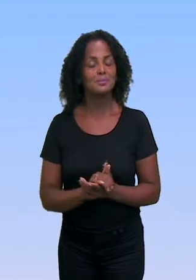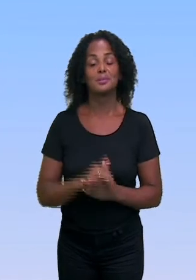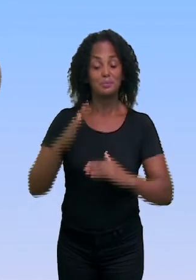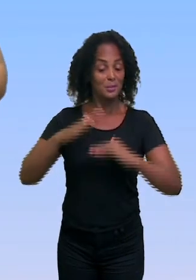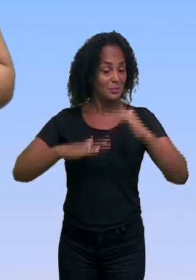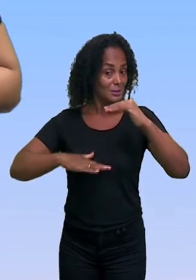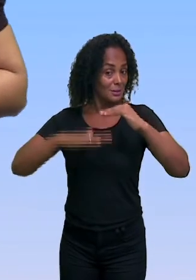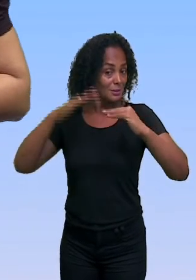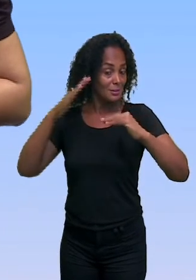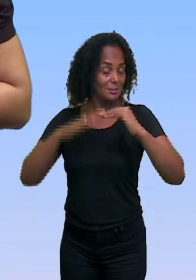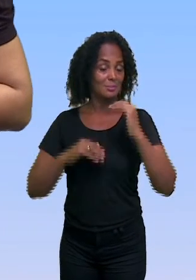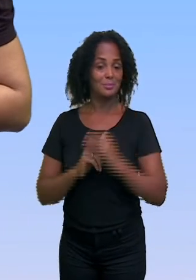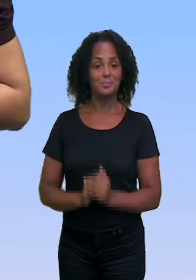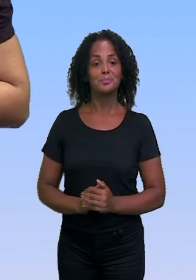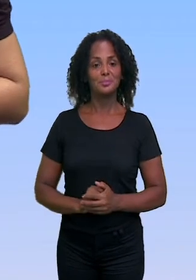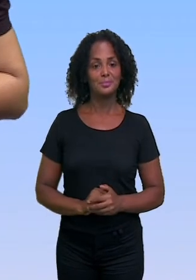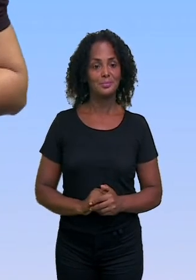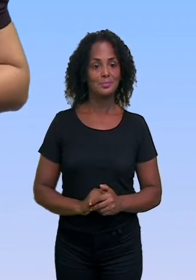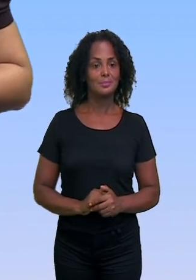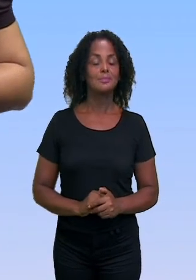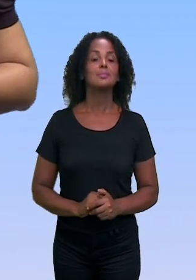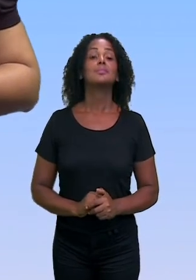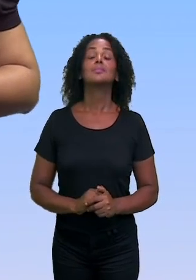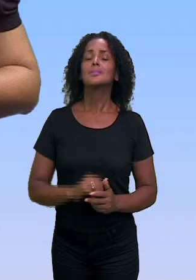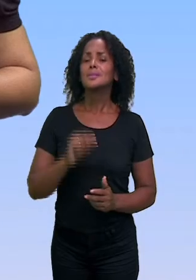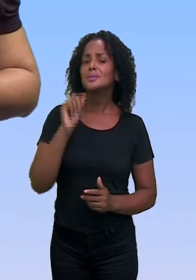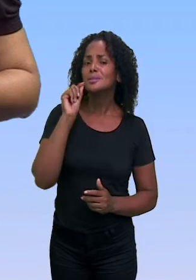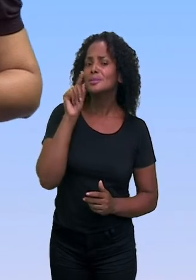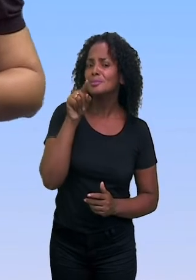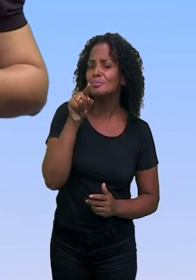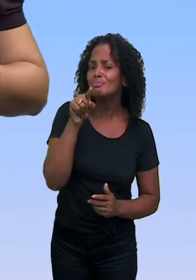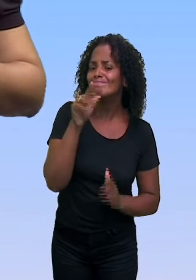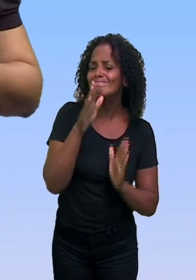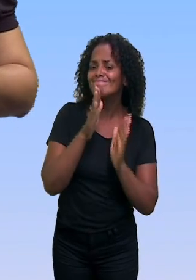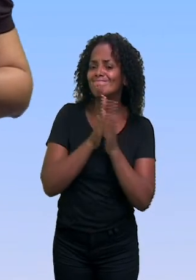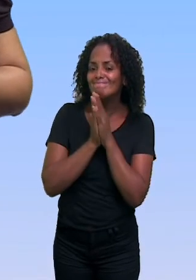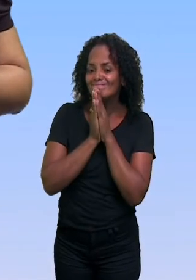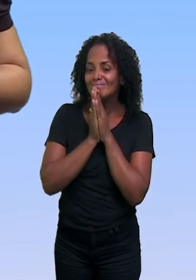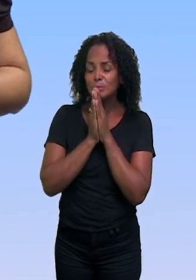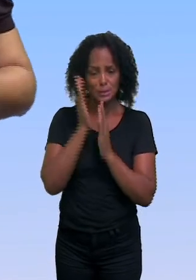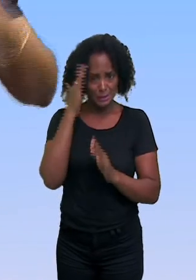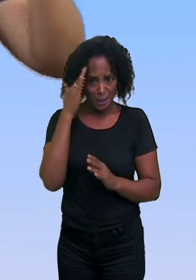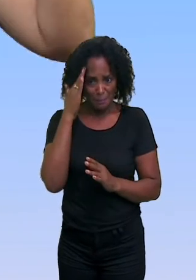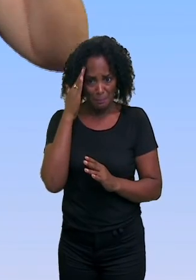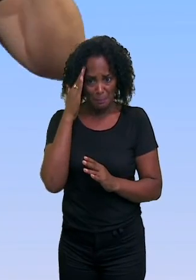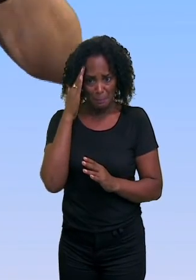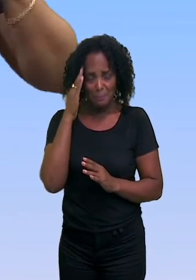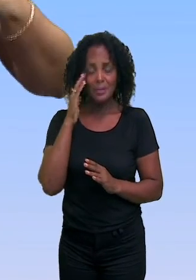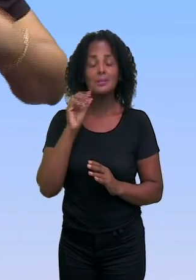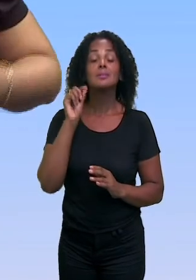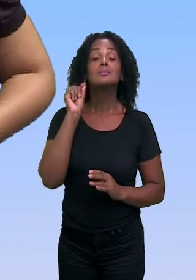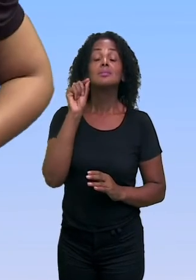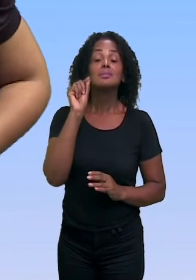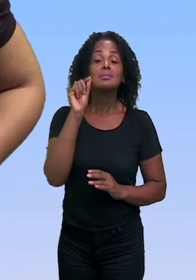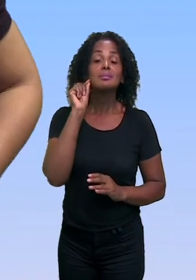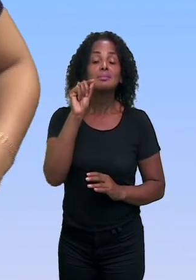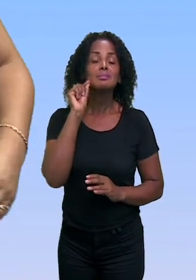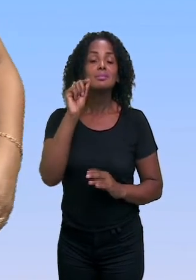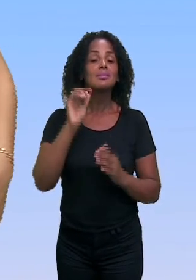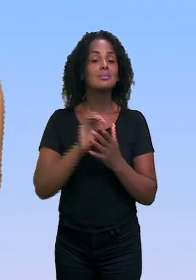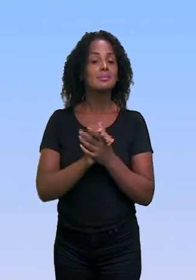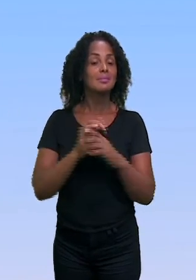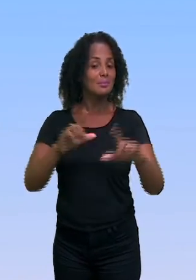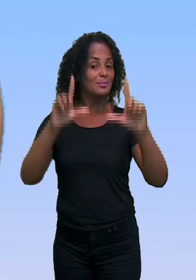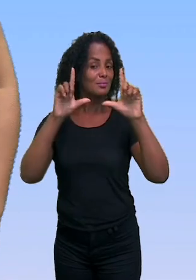nas profecias o RI essa daí gente vocês consegue identificar quem é essa